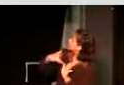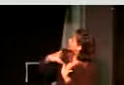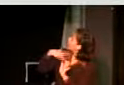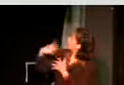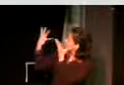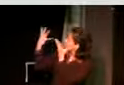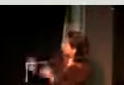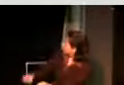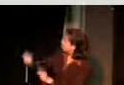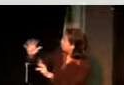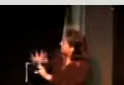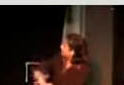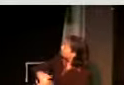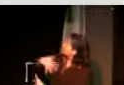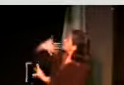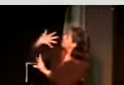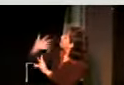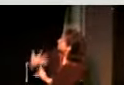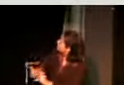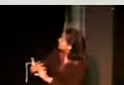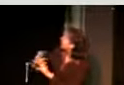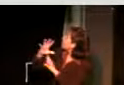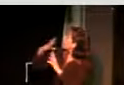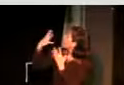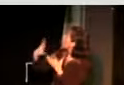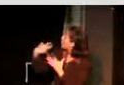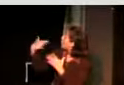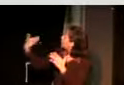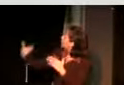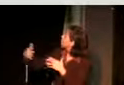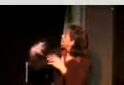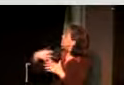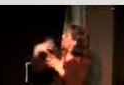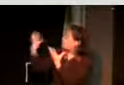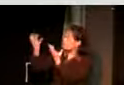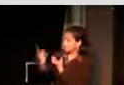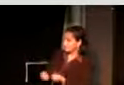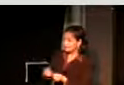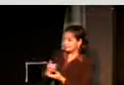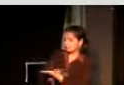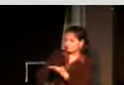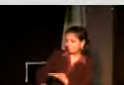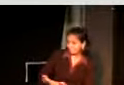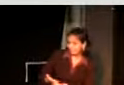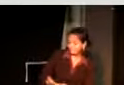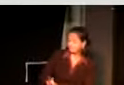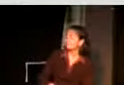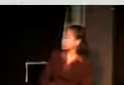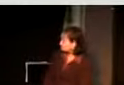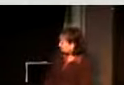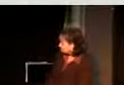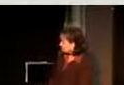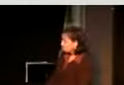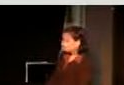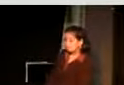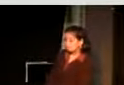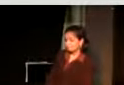misericórdia recebida frutifica quando é oferecida e verificaremos a verdade